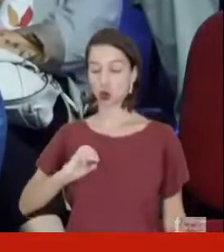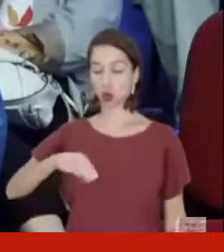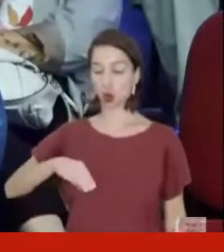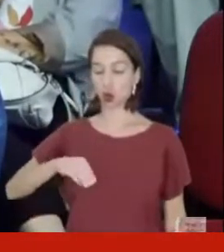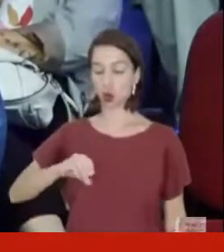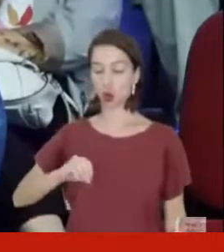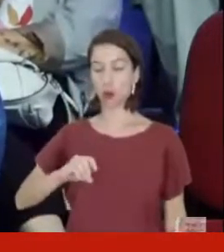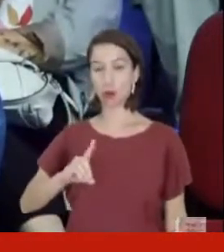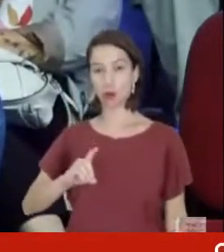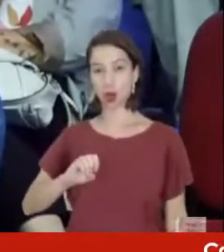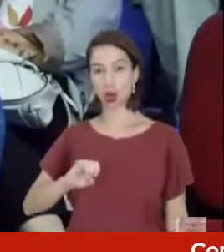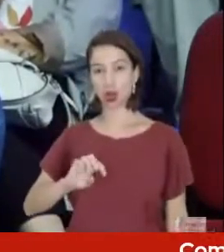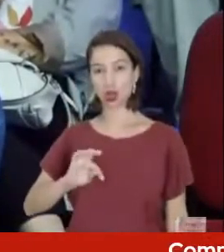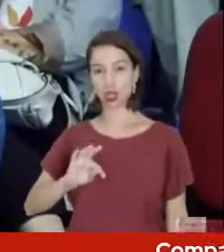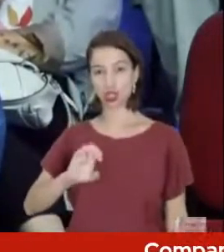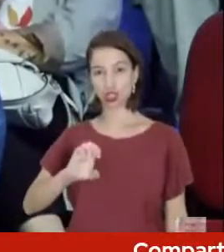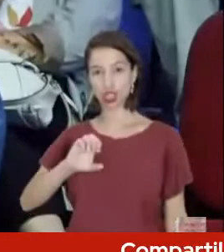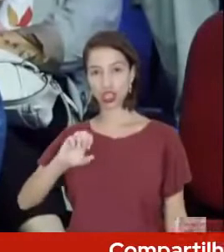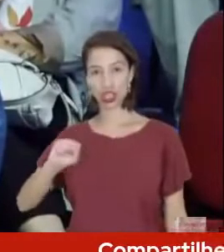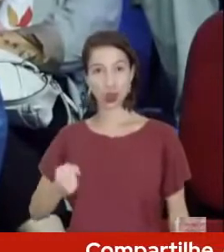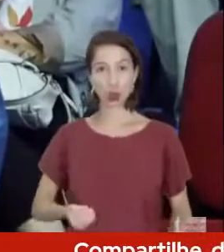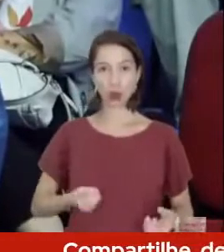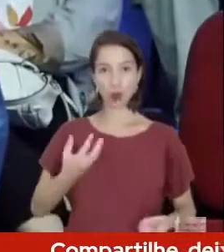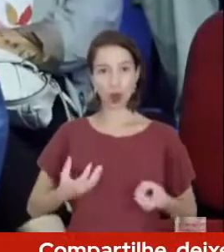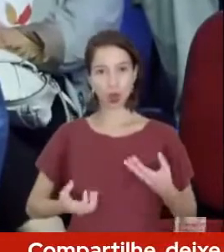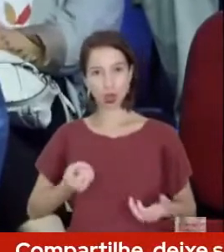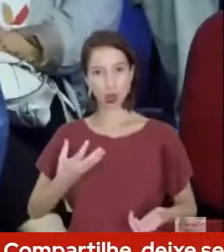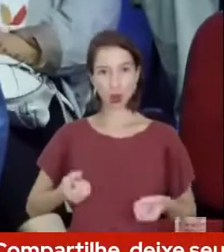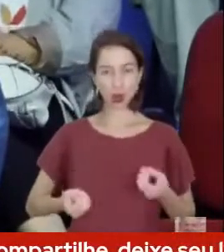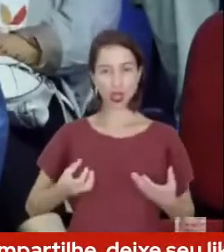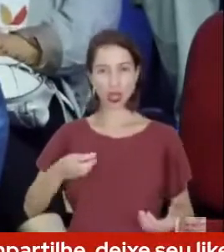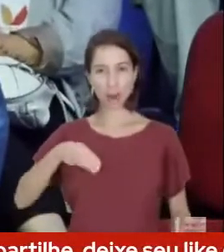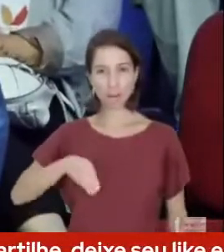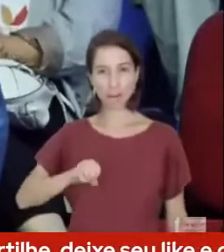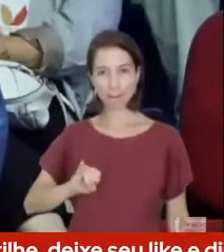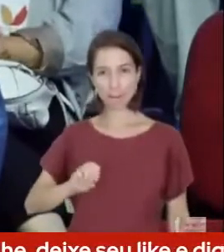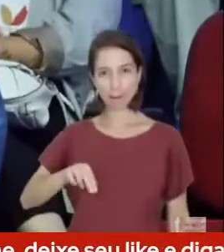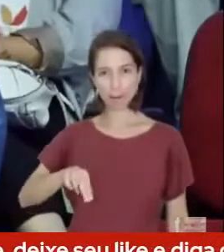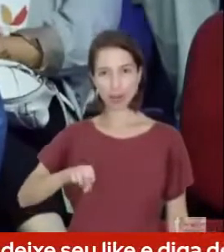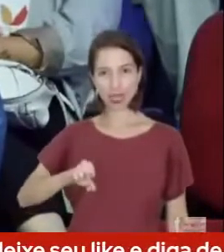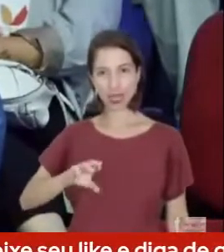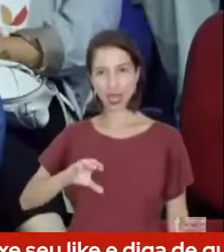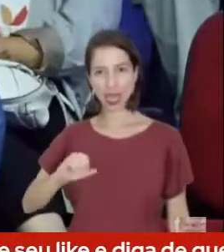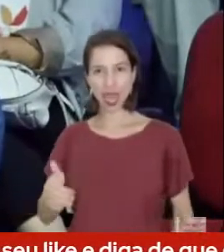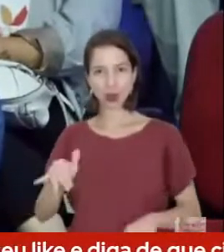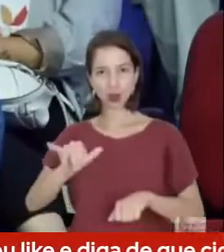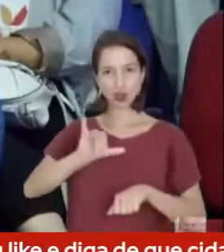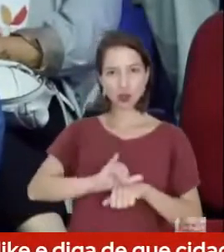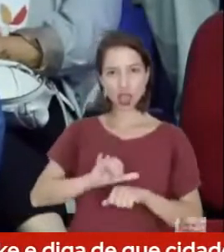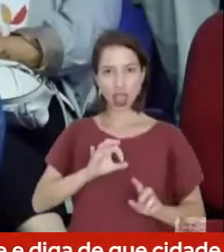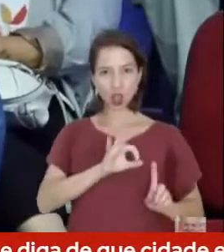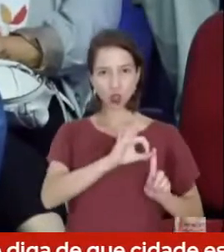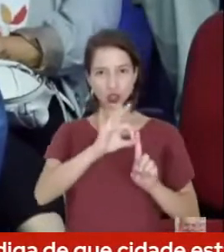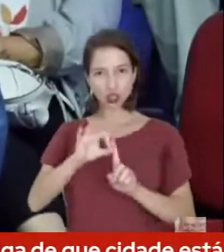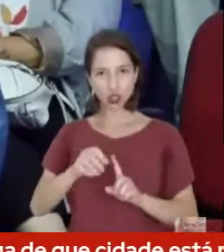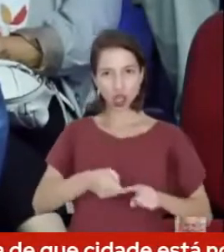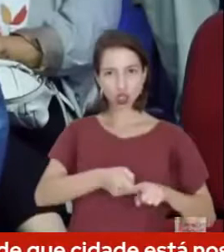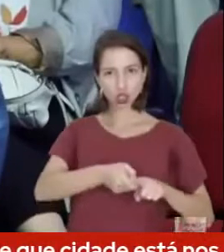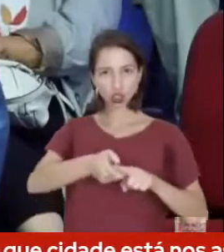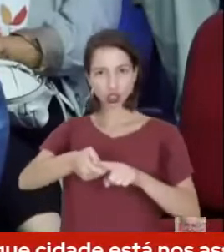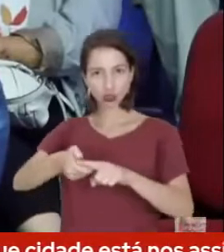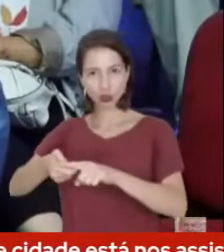de soja, de milho, de álcool e de açúcar da cana.